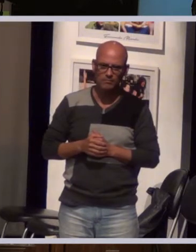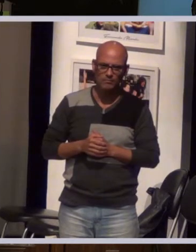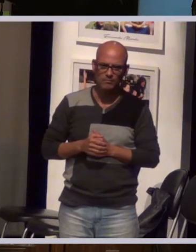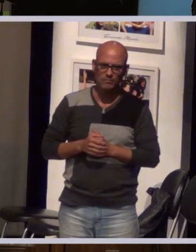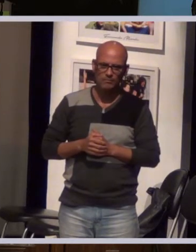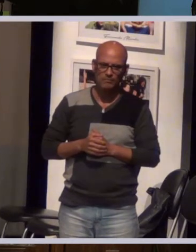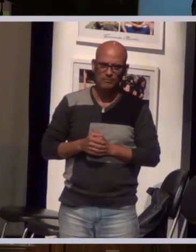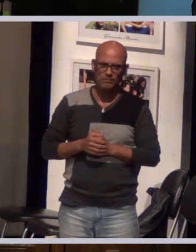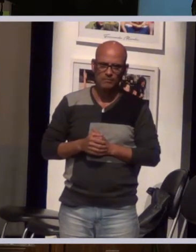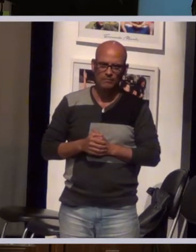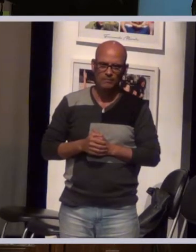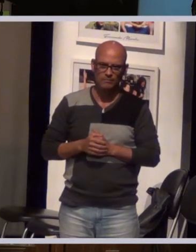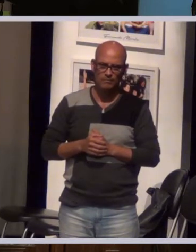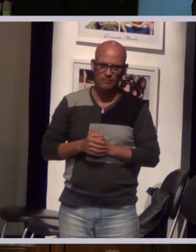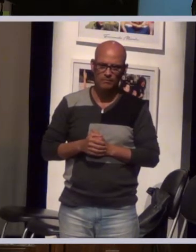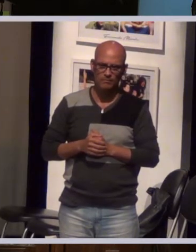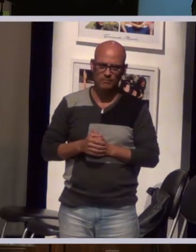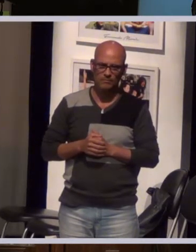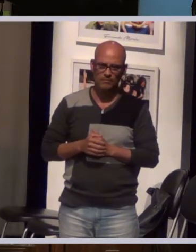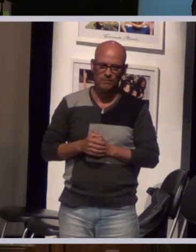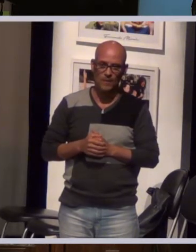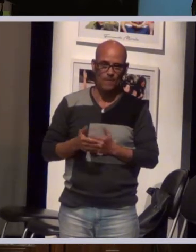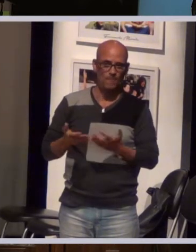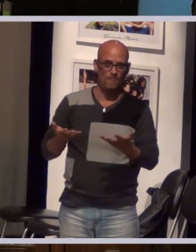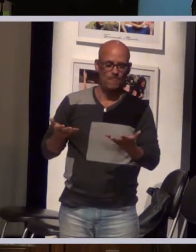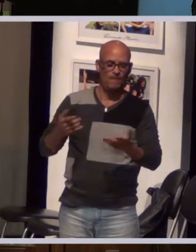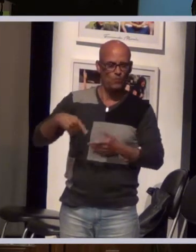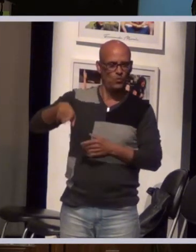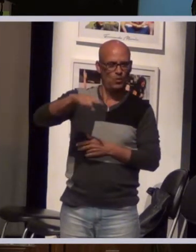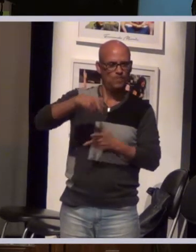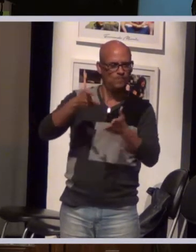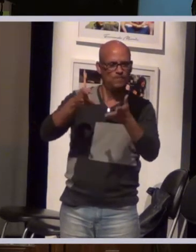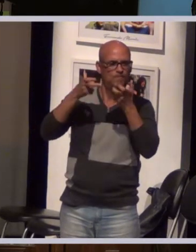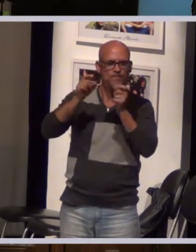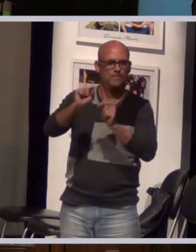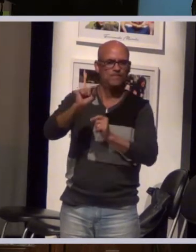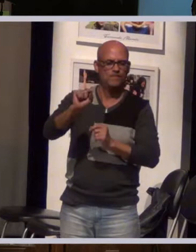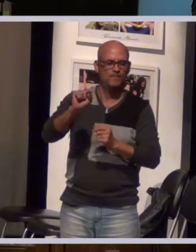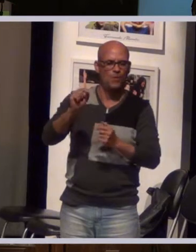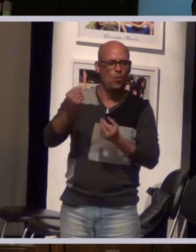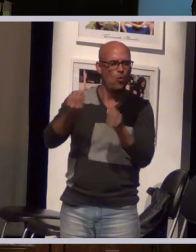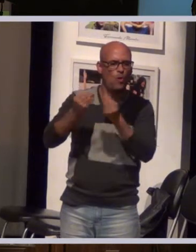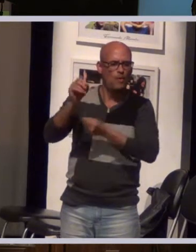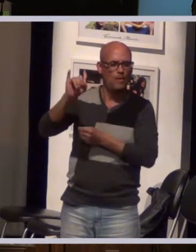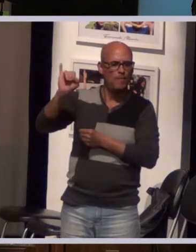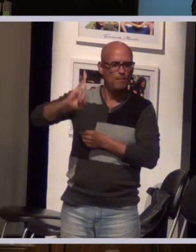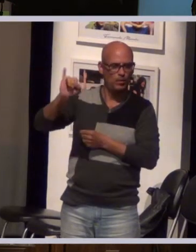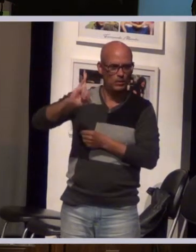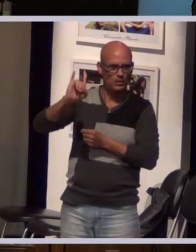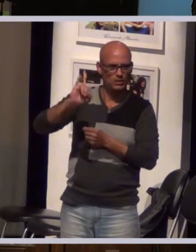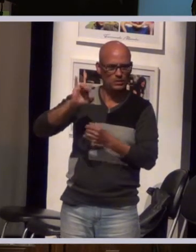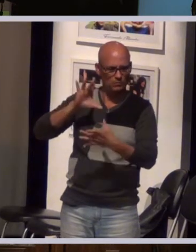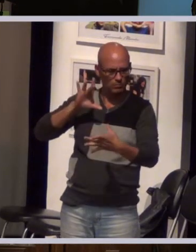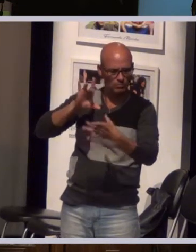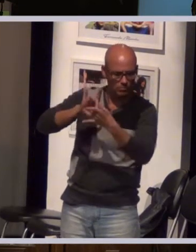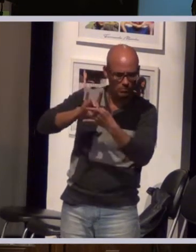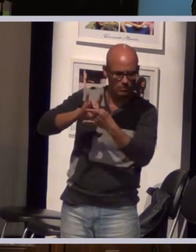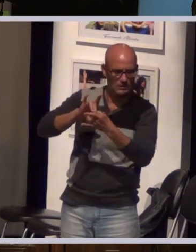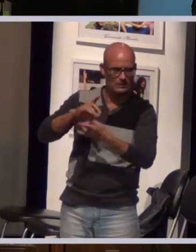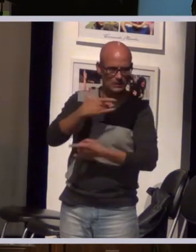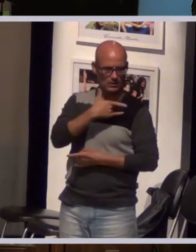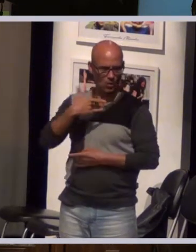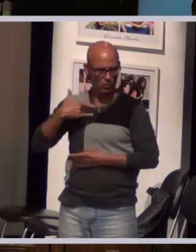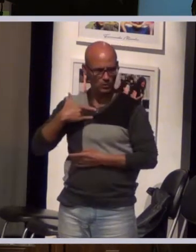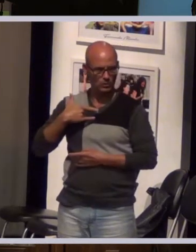Então, daqui a gente percebe a importância da interligação da saúde com a